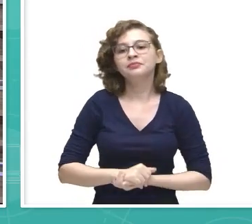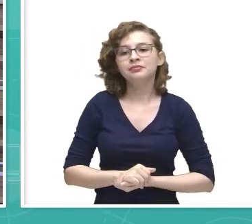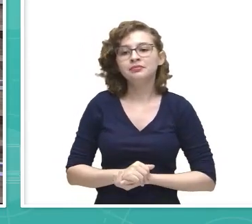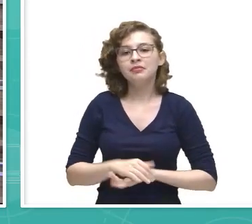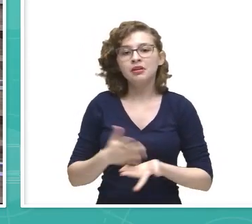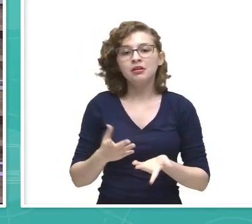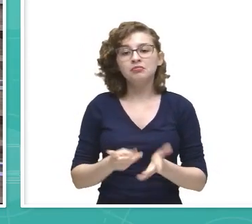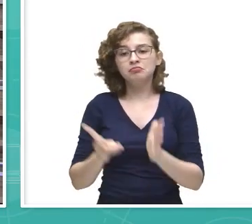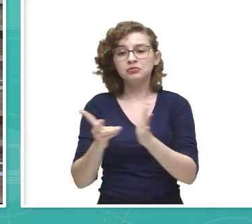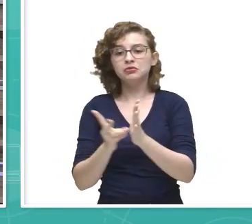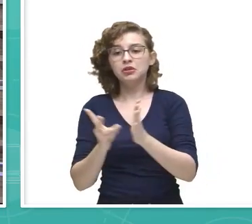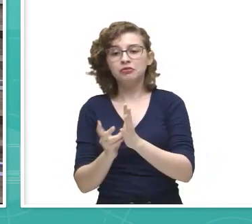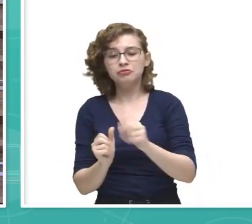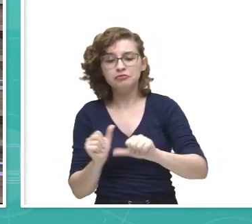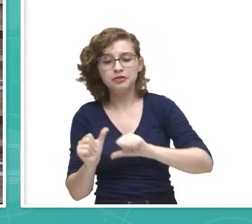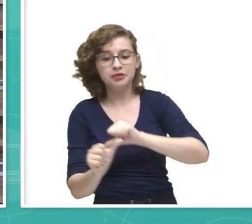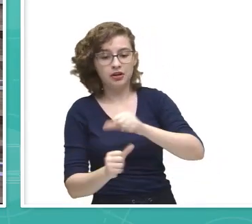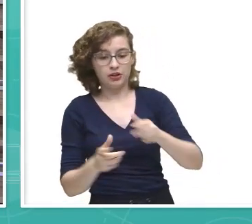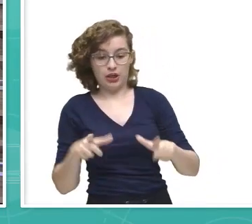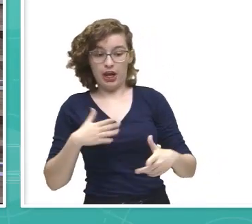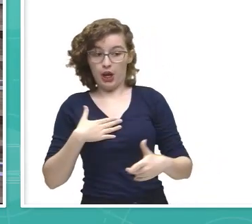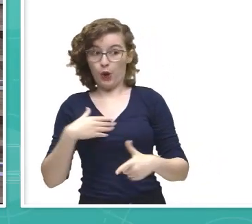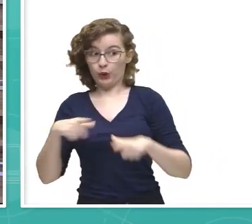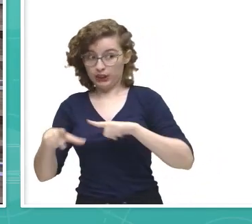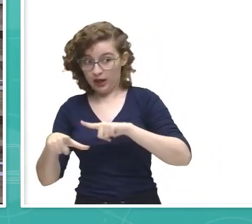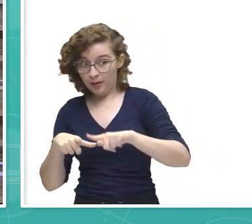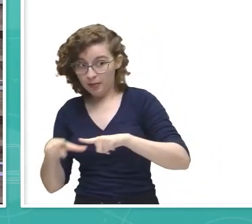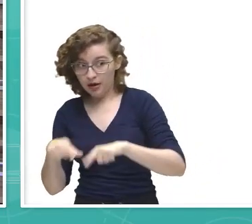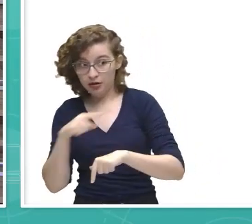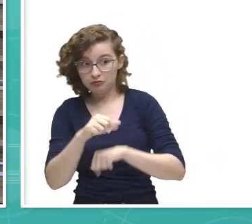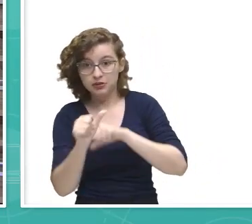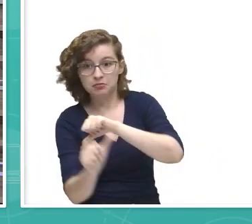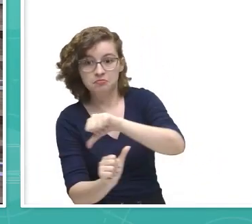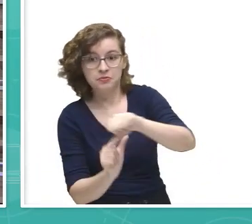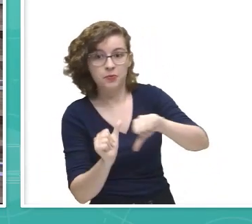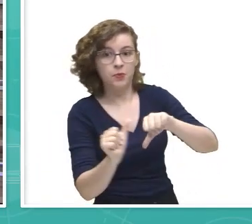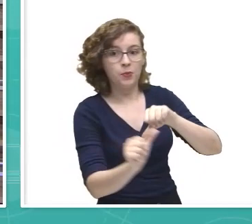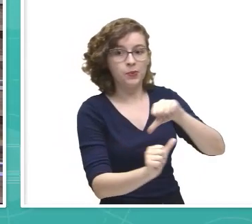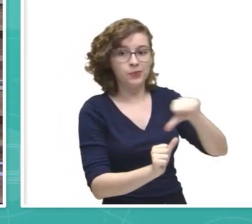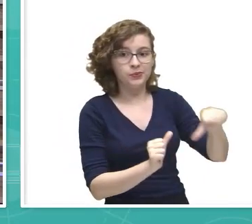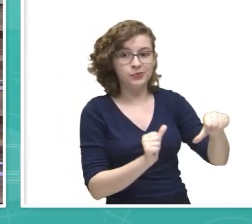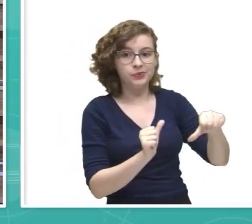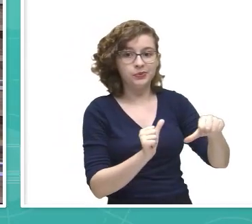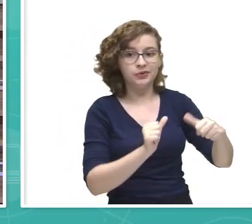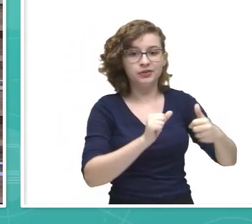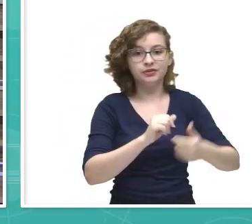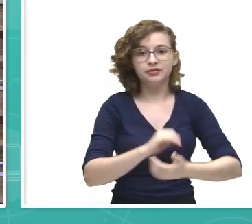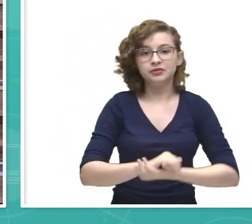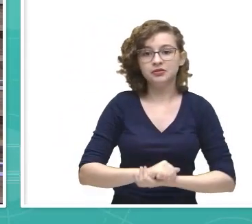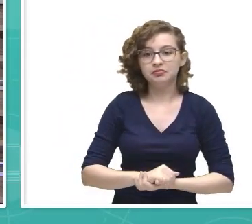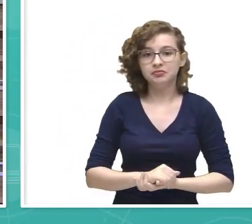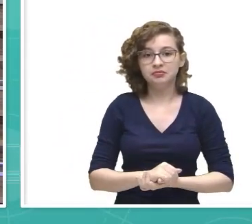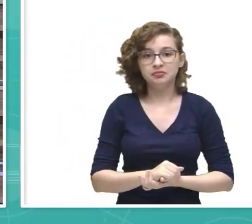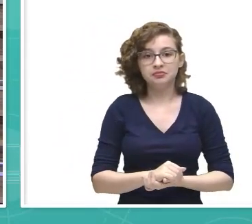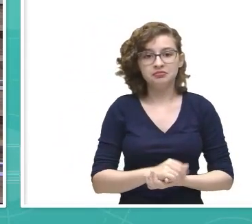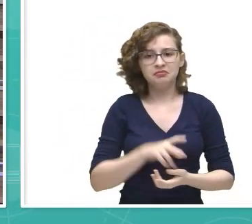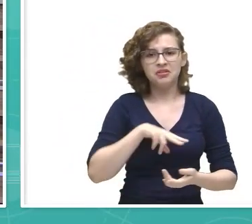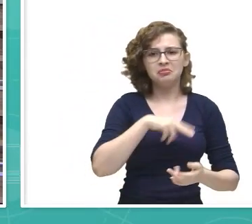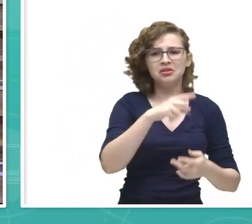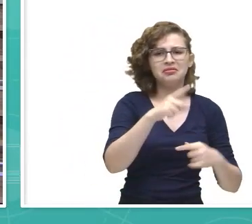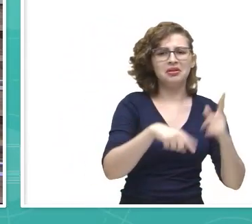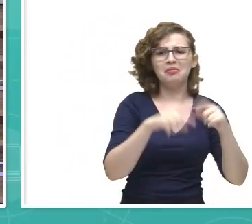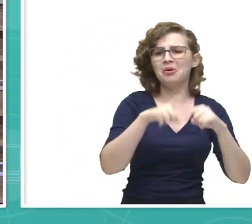começou a trocar a sua mão de obra e aquela madeira que existia em abundância no litoral brasileiro por inúmeras quinquilharias